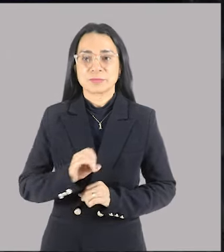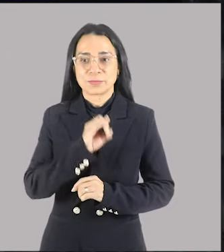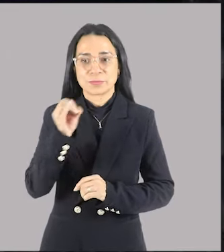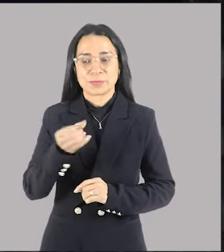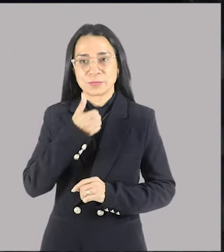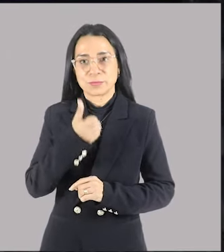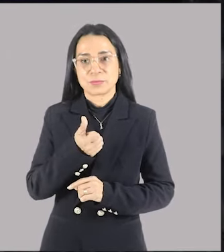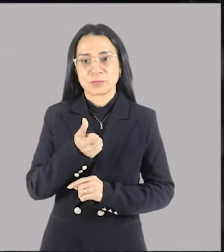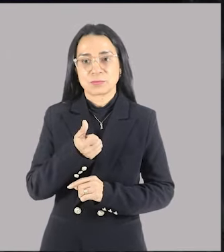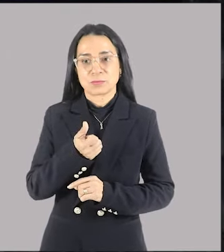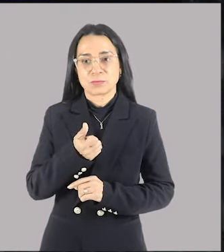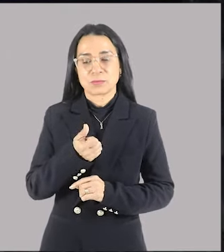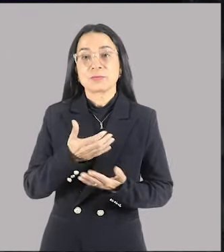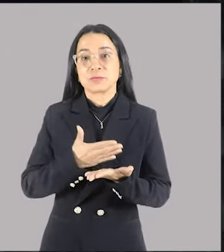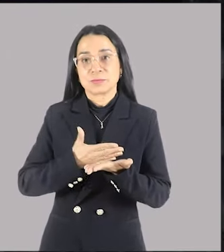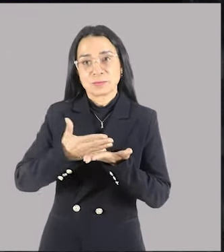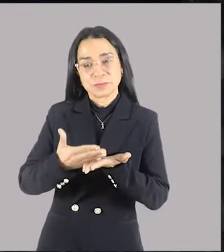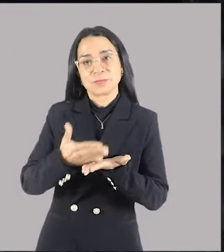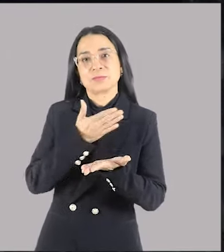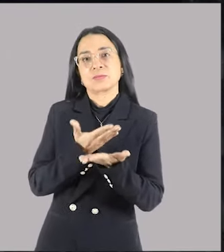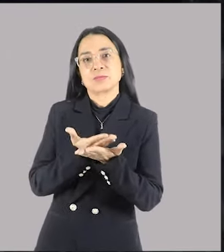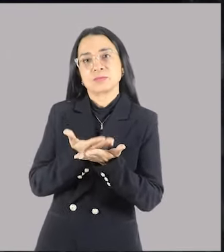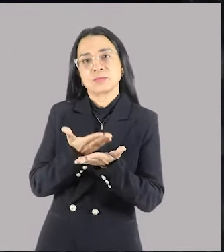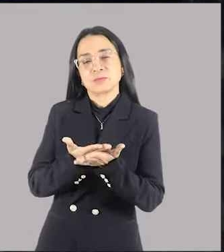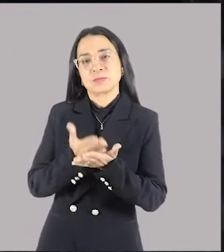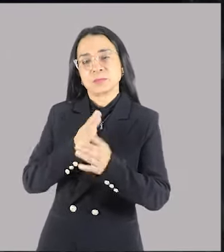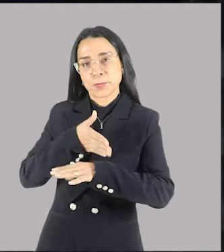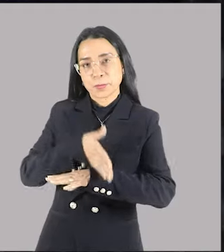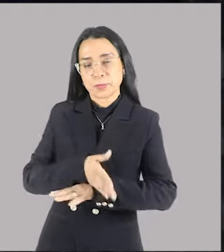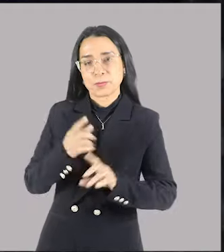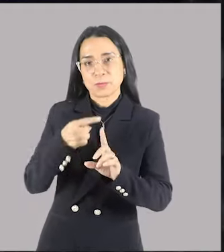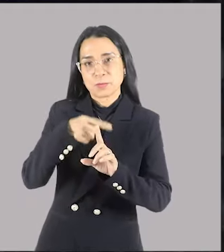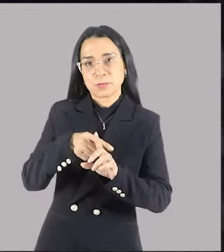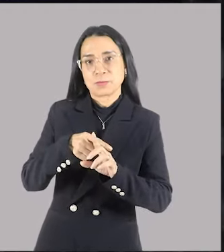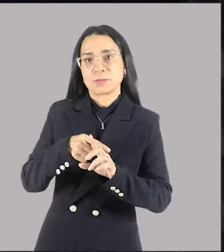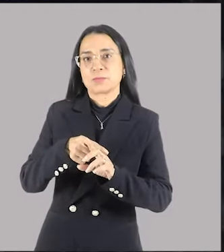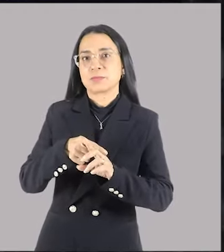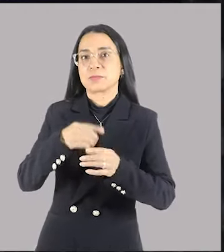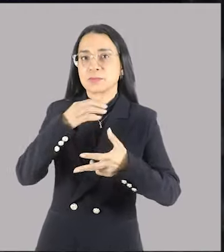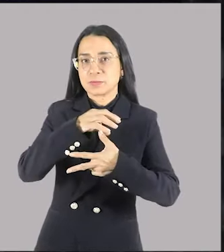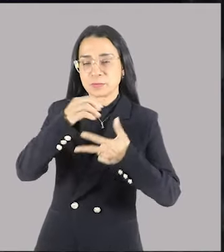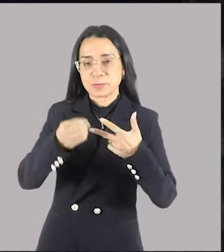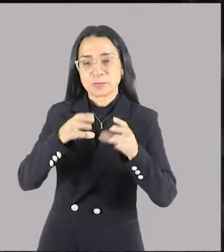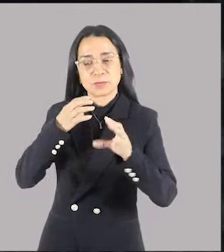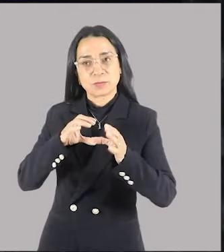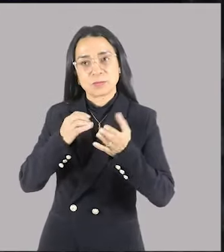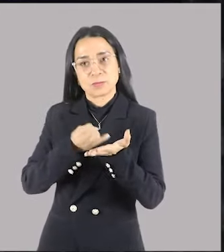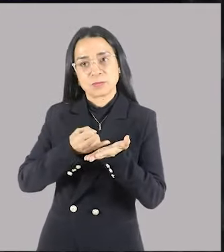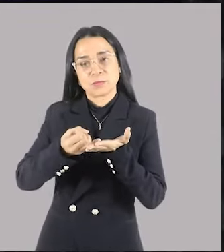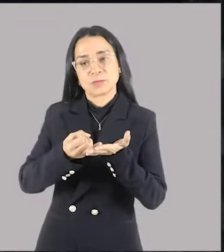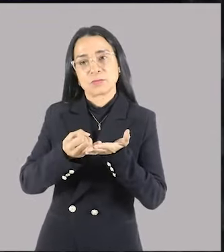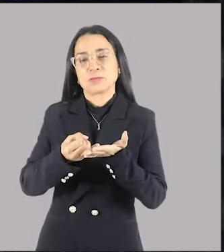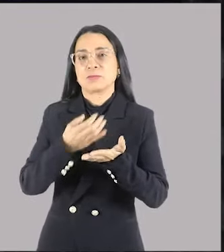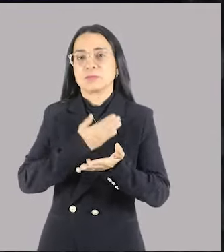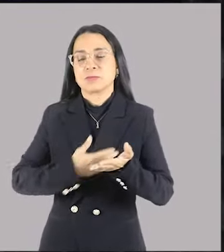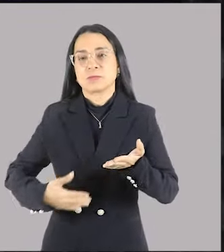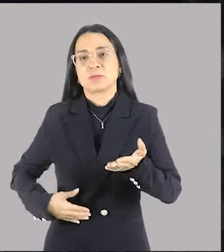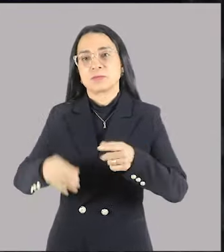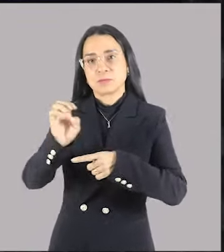Olá tudo bem Estamos iniciando agora mais uma aula do aprova mais Enem dos concursos inicitiva do Governo do Estado